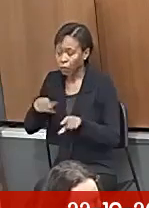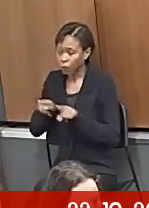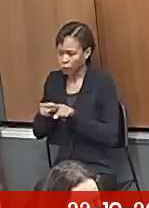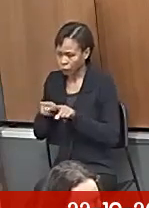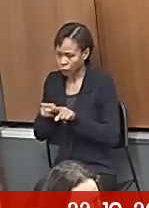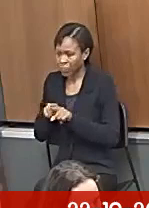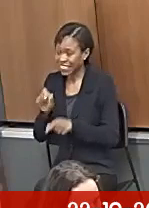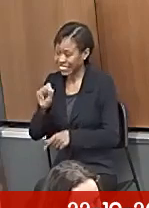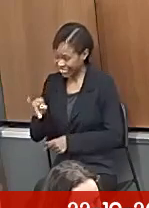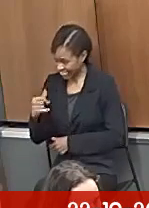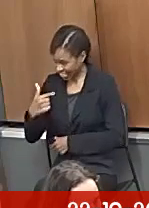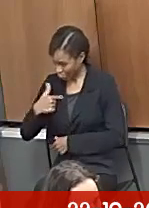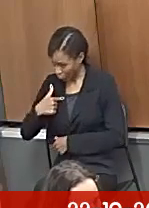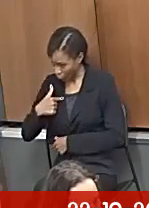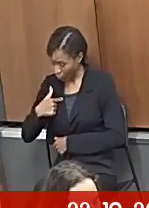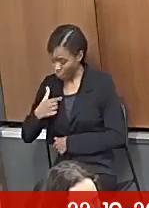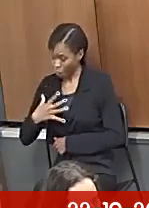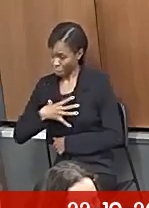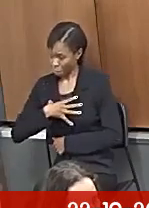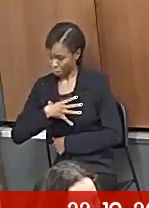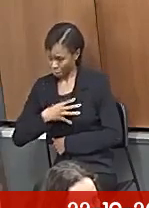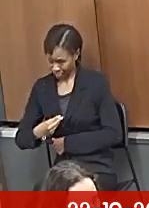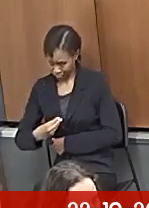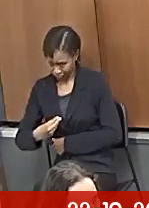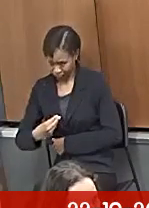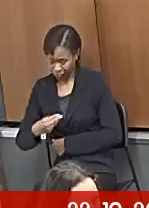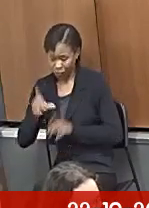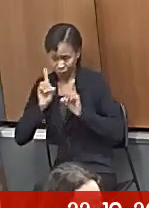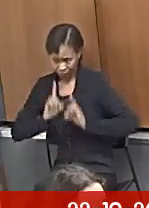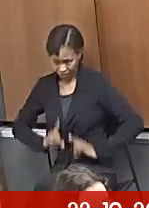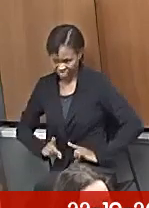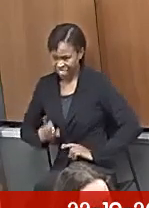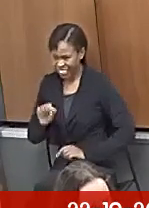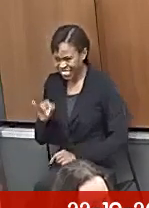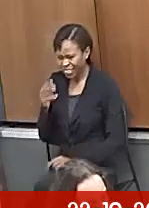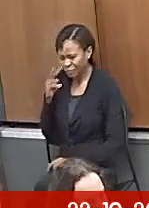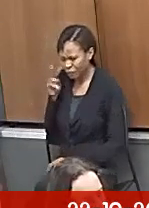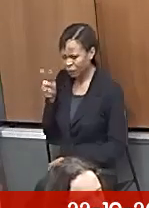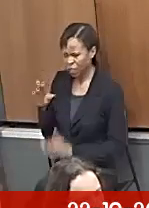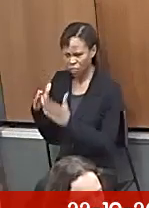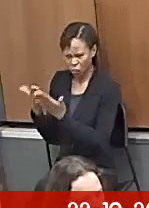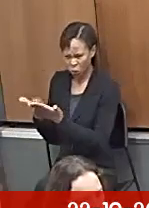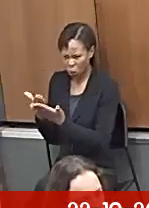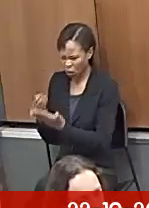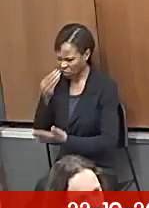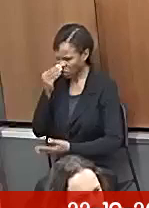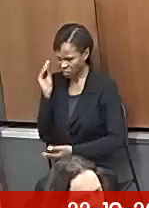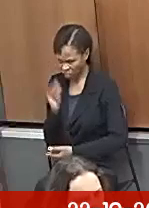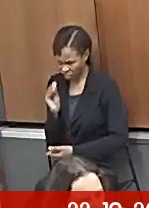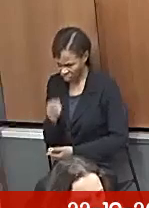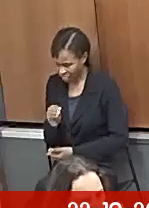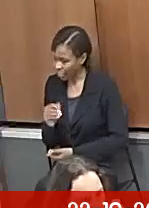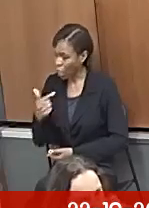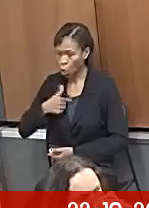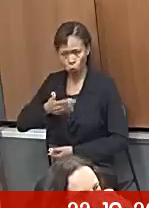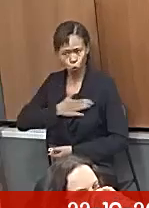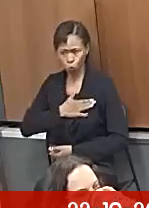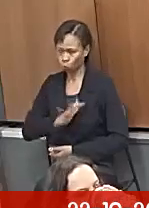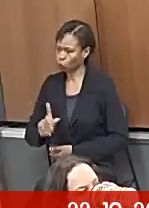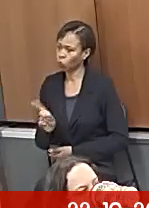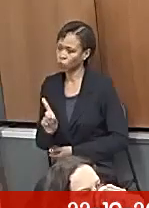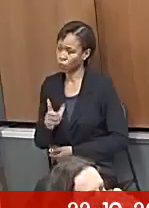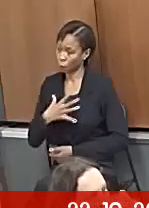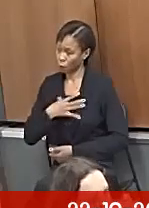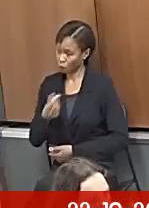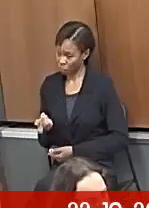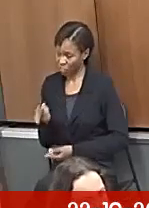também, se fosse pai de um aluno com deficiência, e eu visse má vontade em determinada escola para receber o meu filho, eu não ia gostar que meu